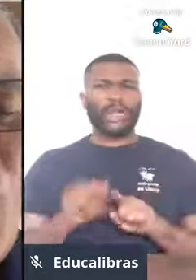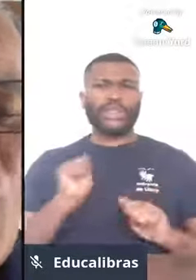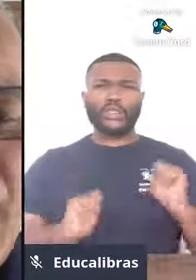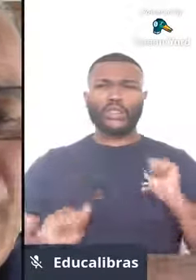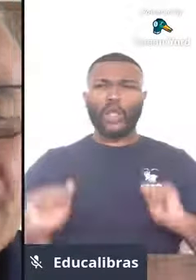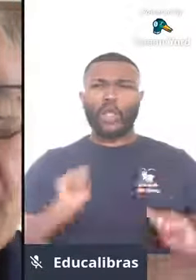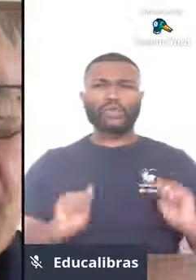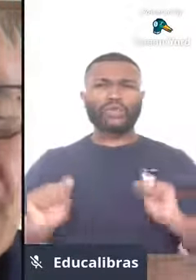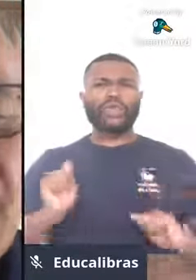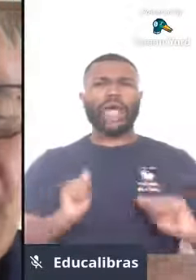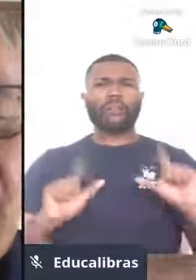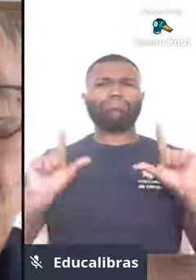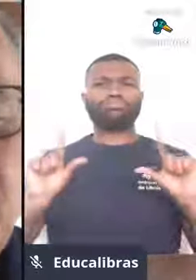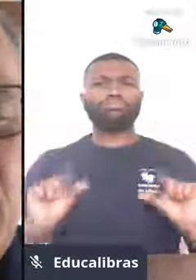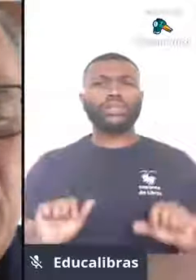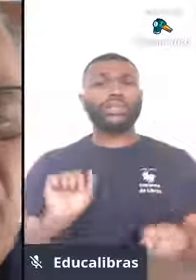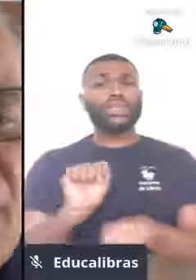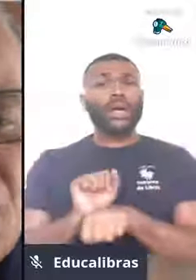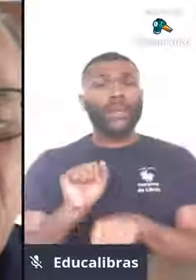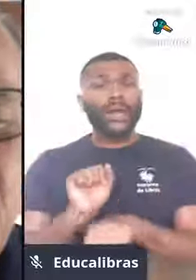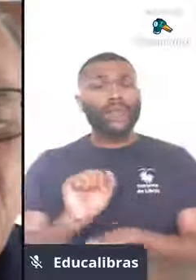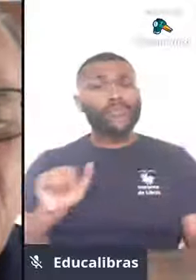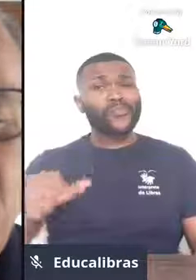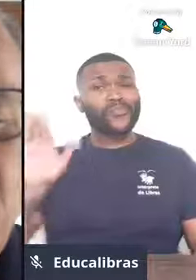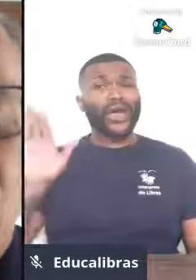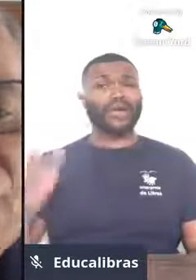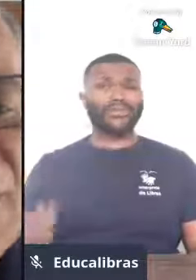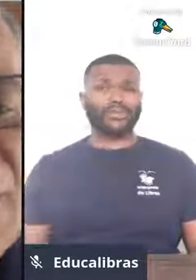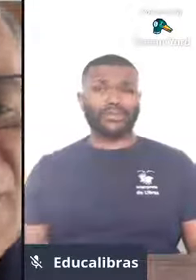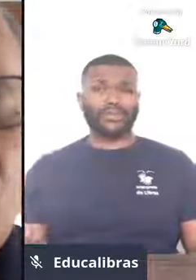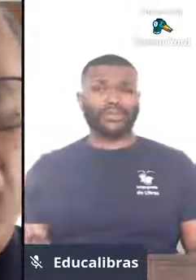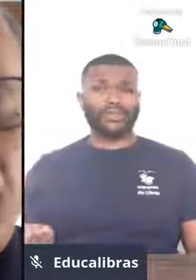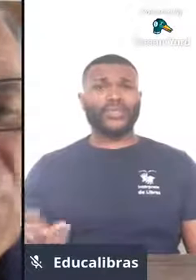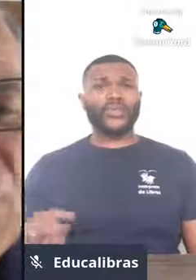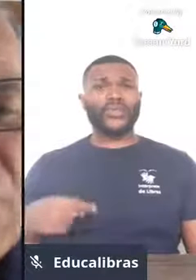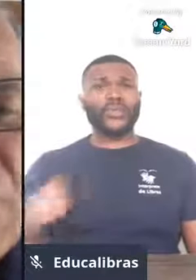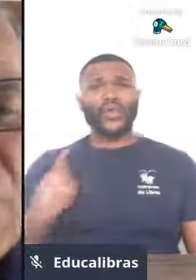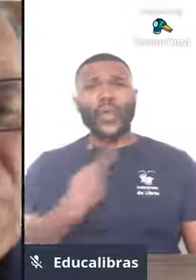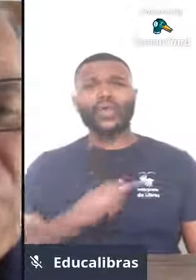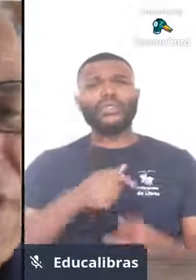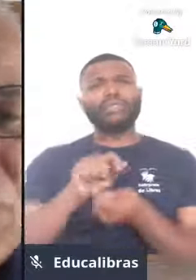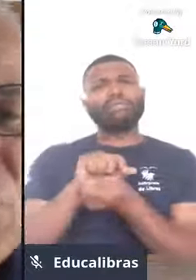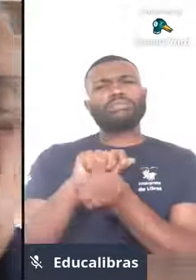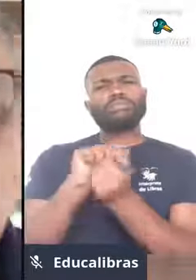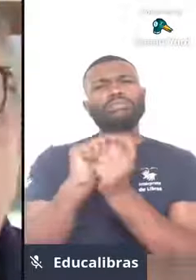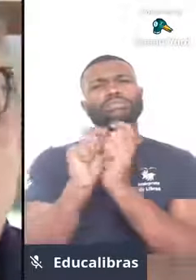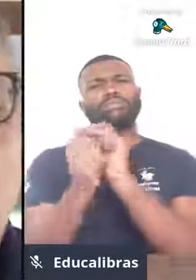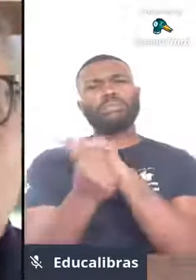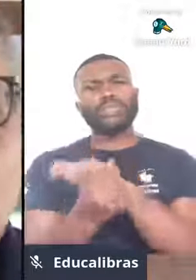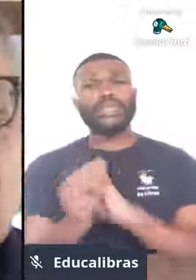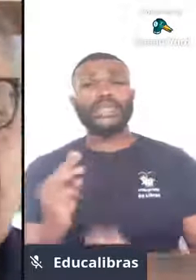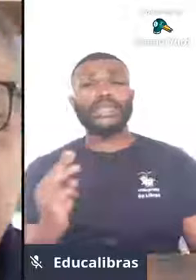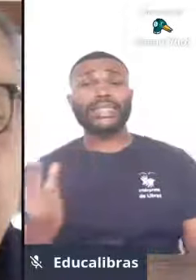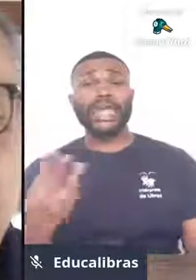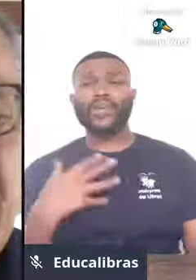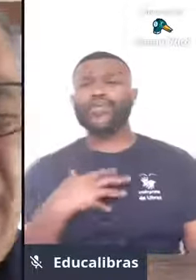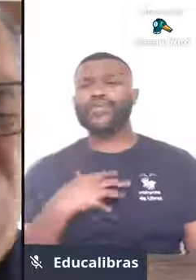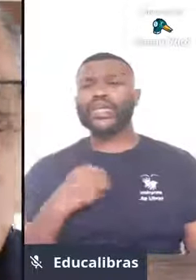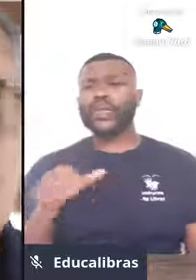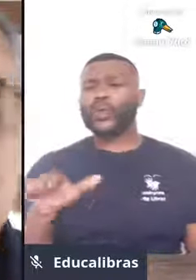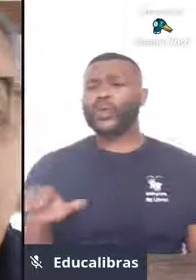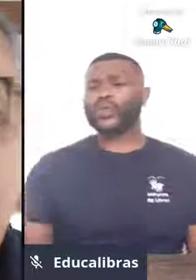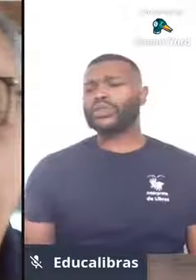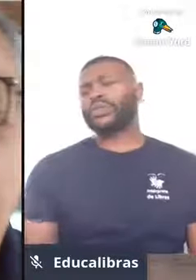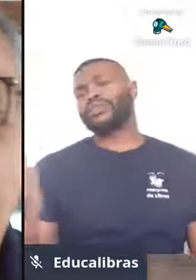esperar um pouco mais, né? E aí a gente foi se adaptando. Os 3 filhos muito amorosos, sempre me